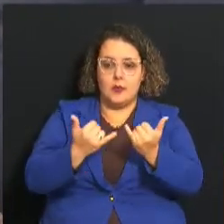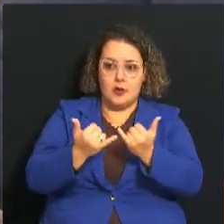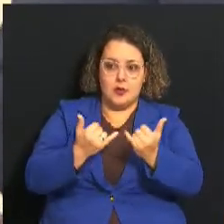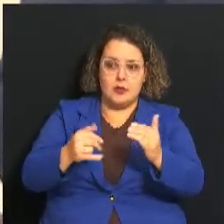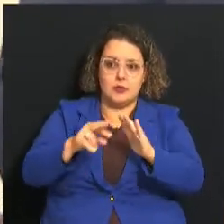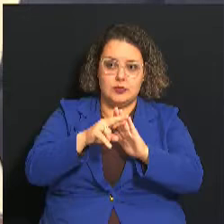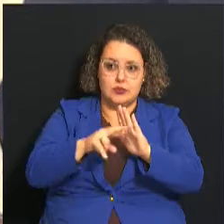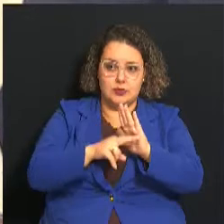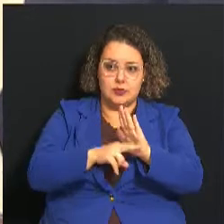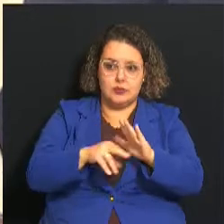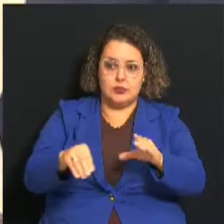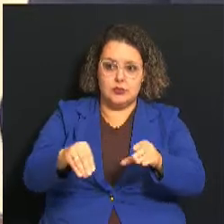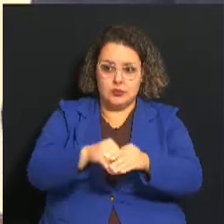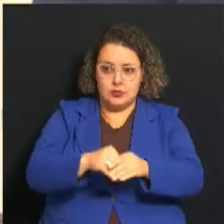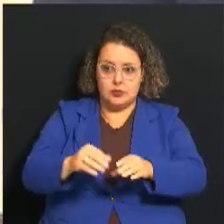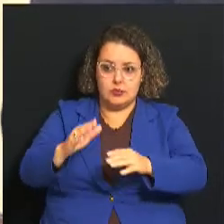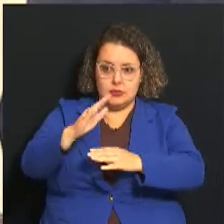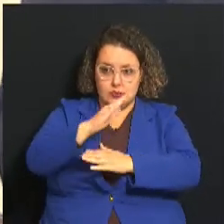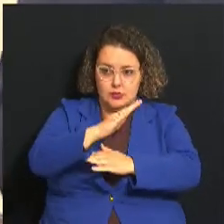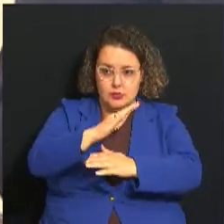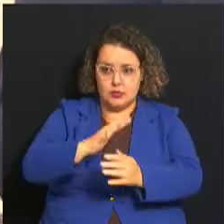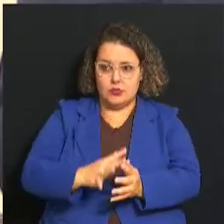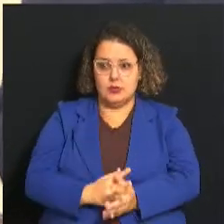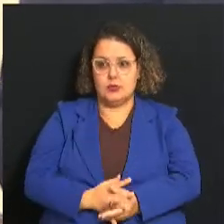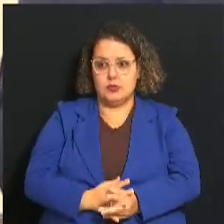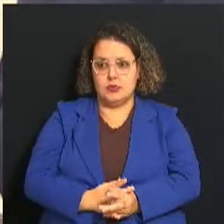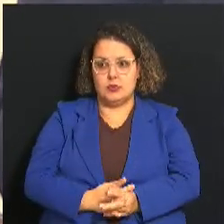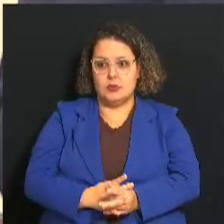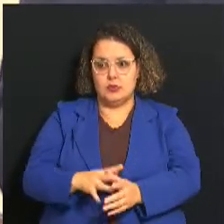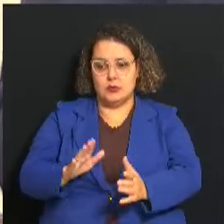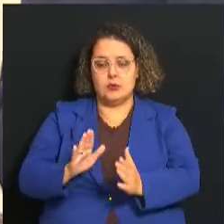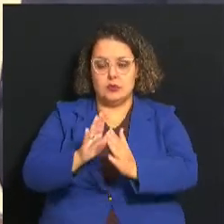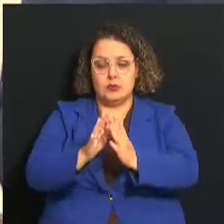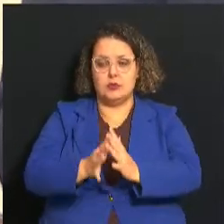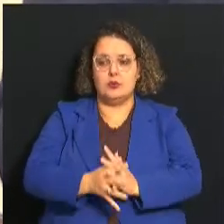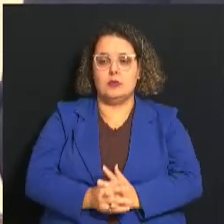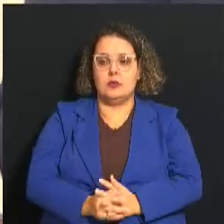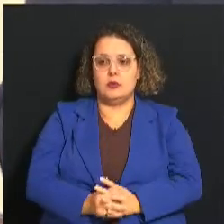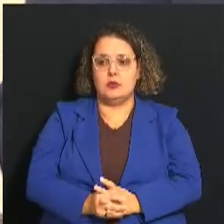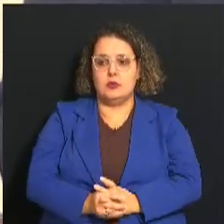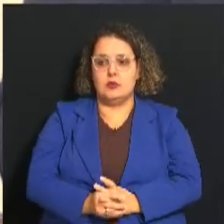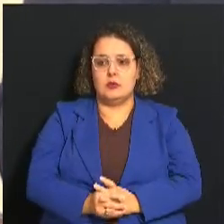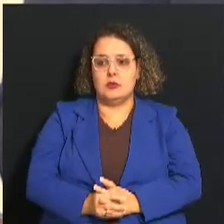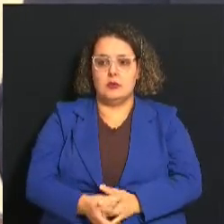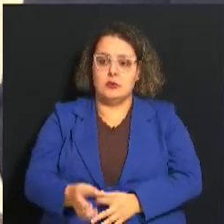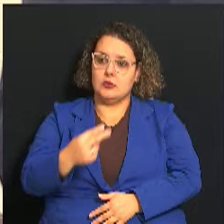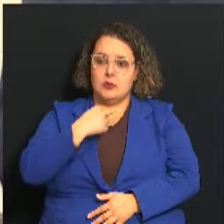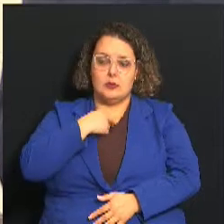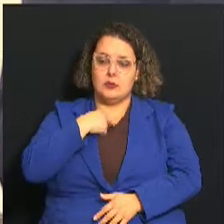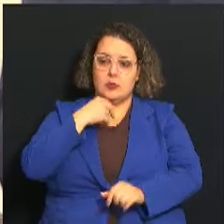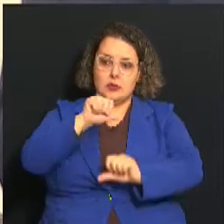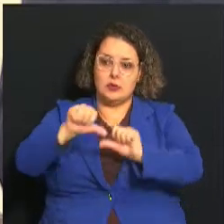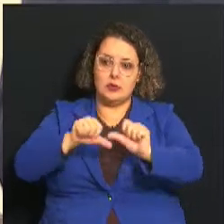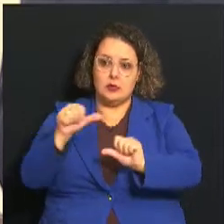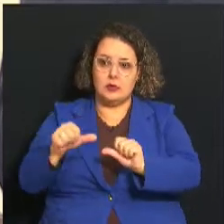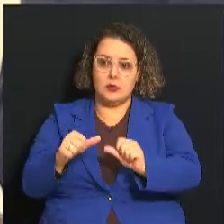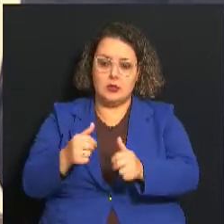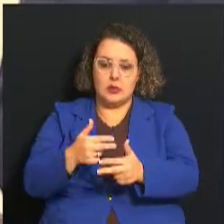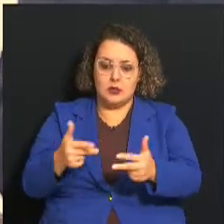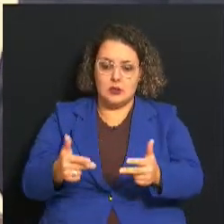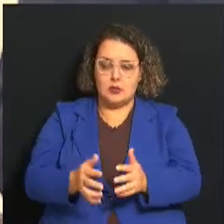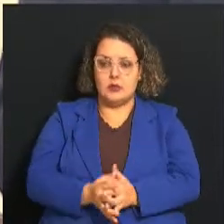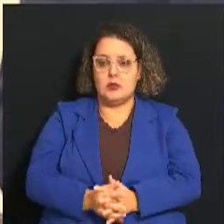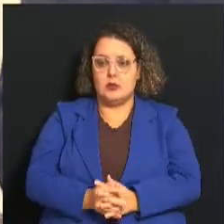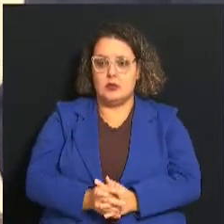regimento interno da Câmara, que cria a frente, né? Então, a gente não poderia alterar algumas coisas. E a ideia